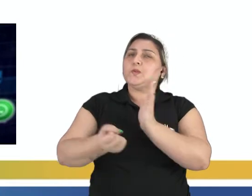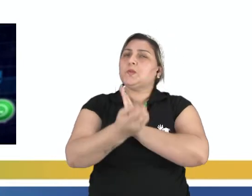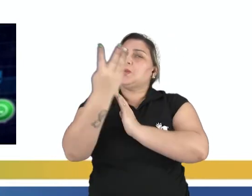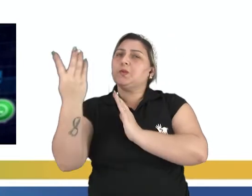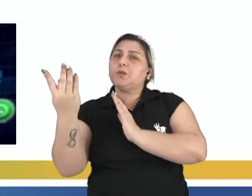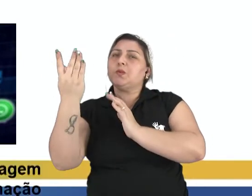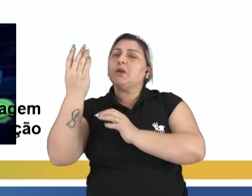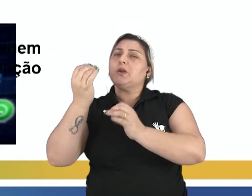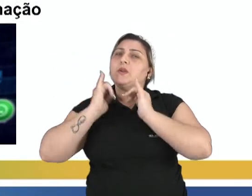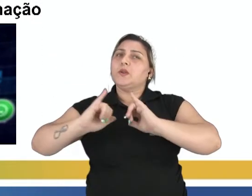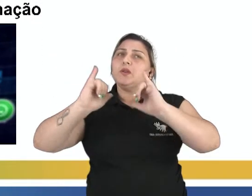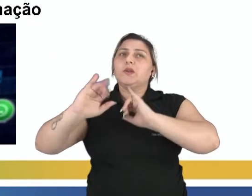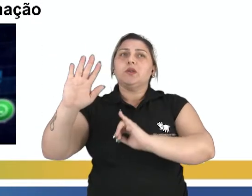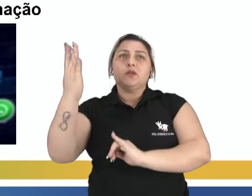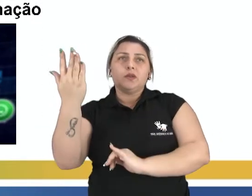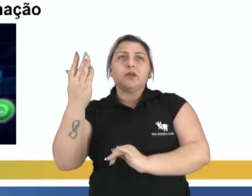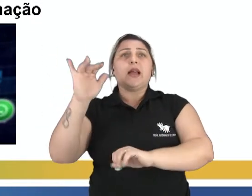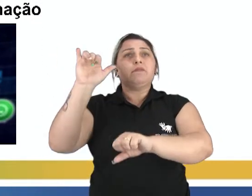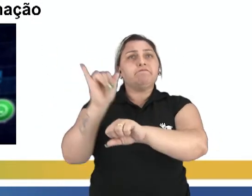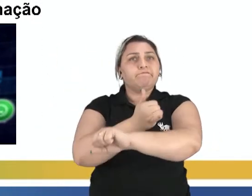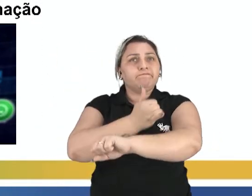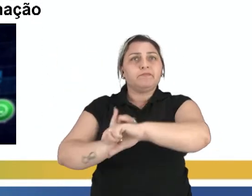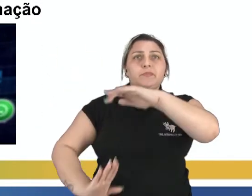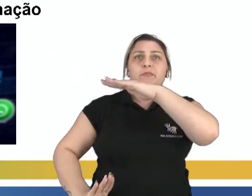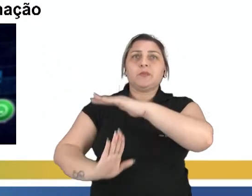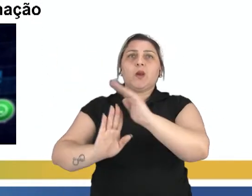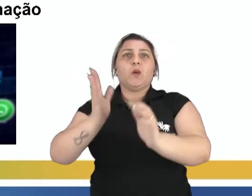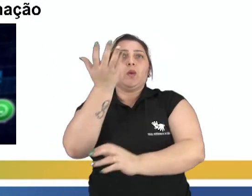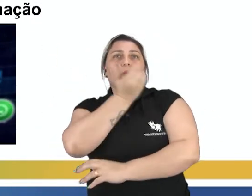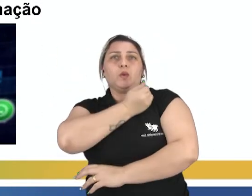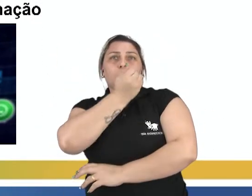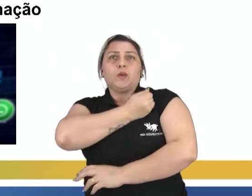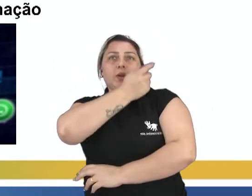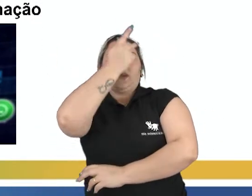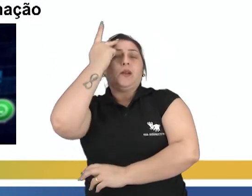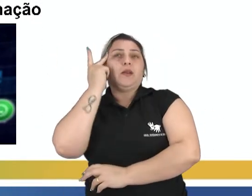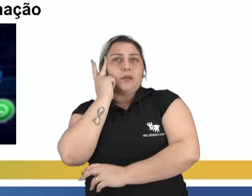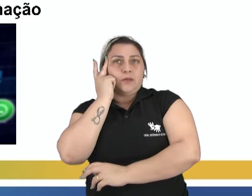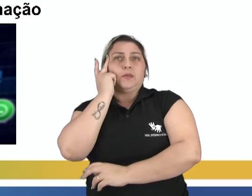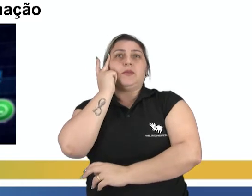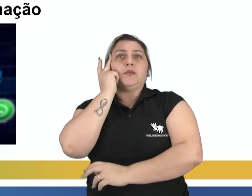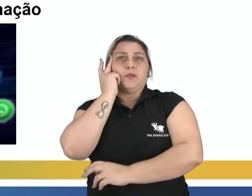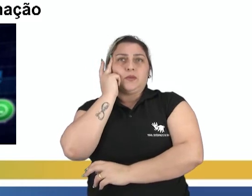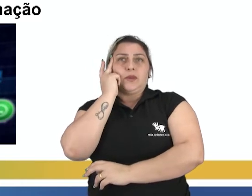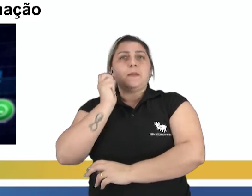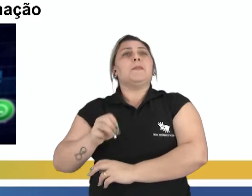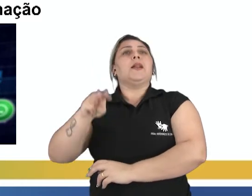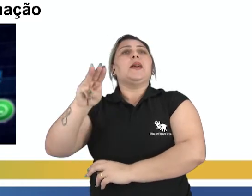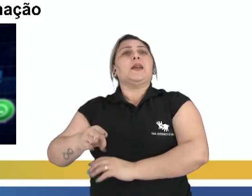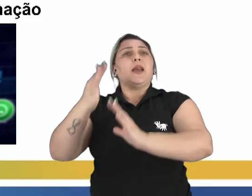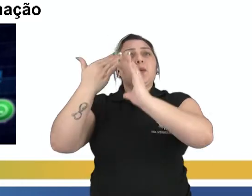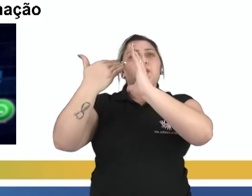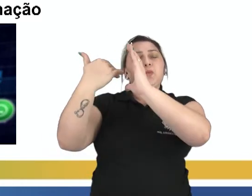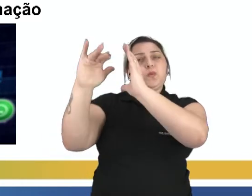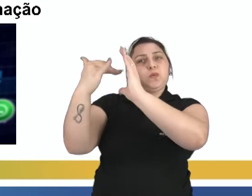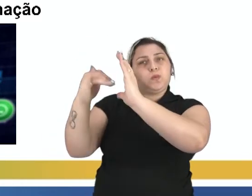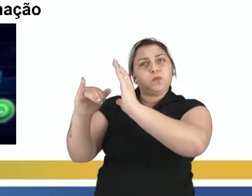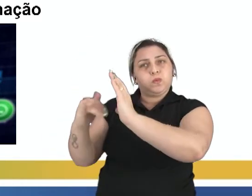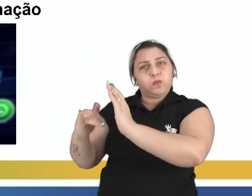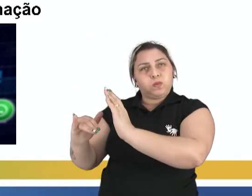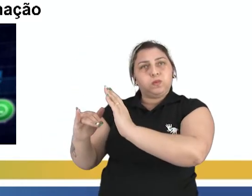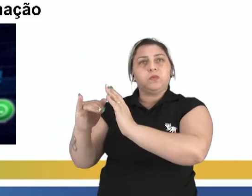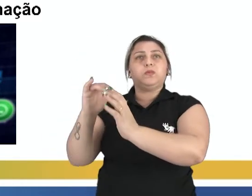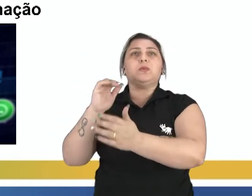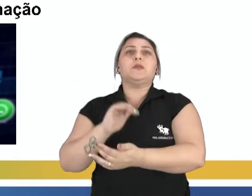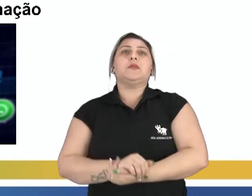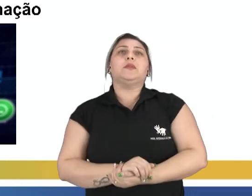informações falsas, tá? E também nós temos, a estratégia é limitar o número de pessoas para quem